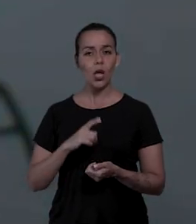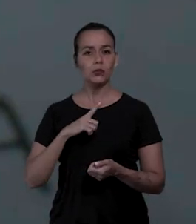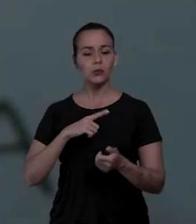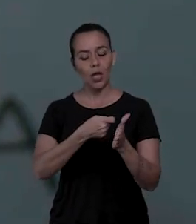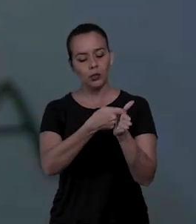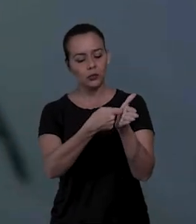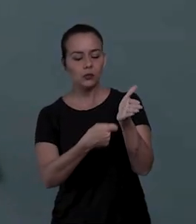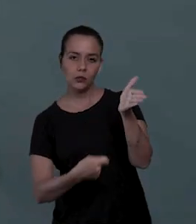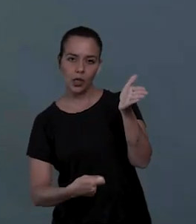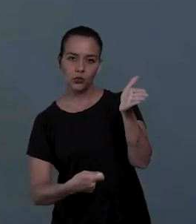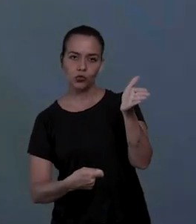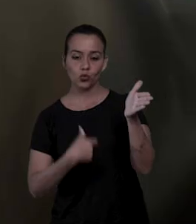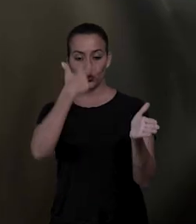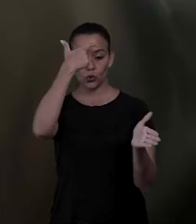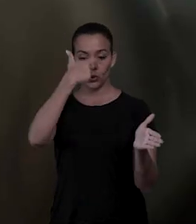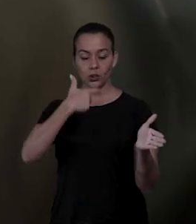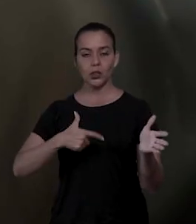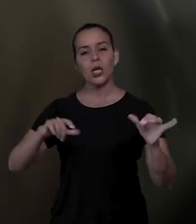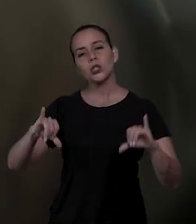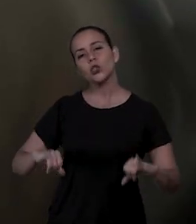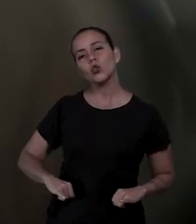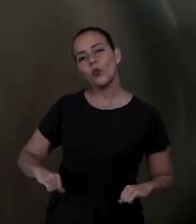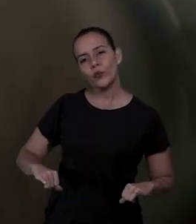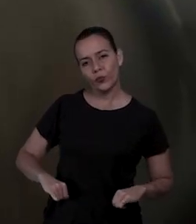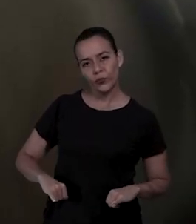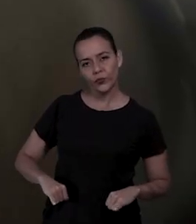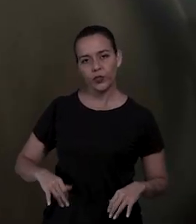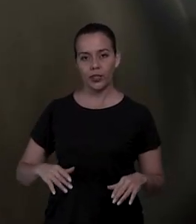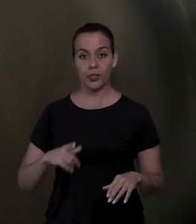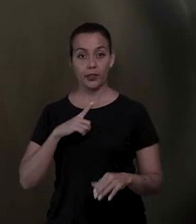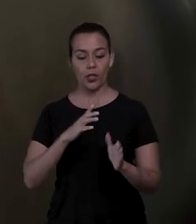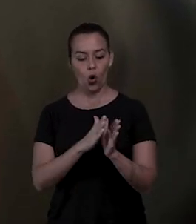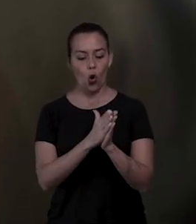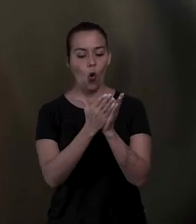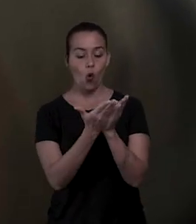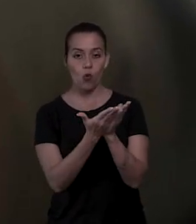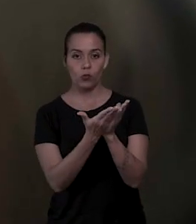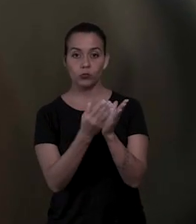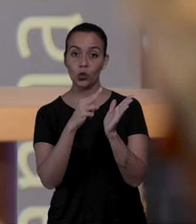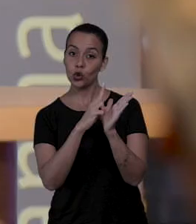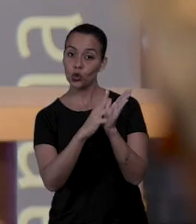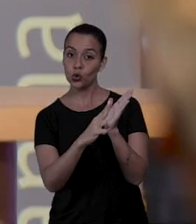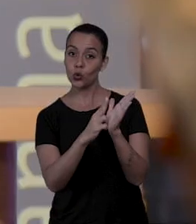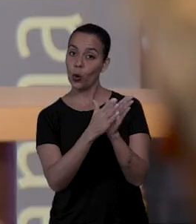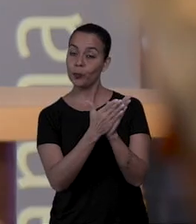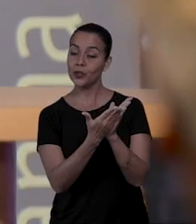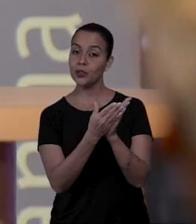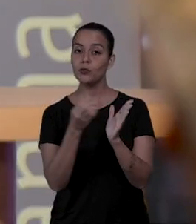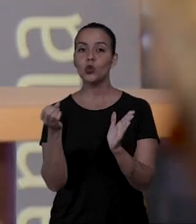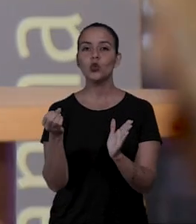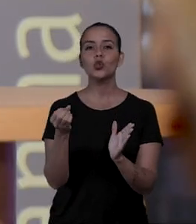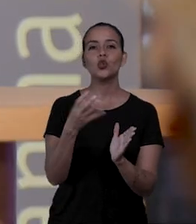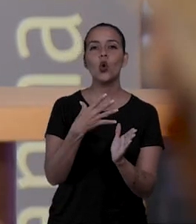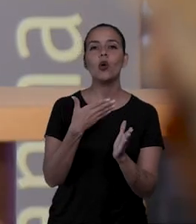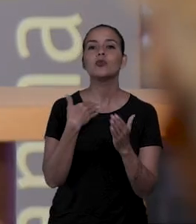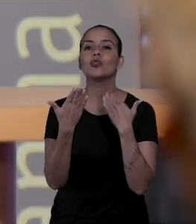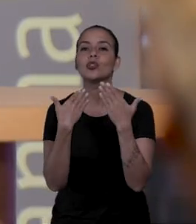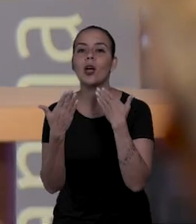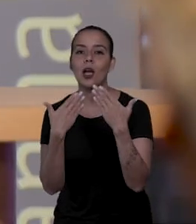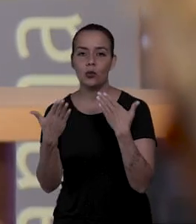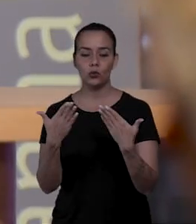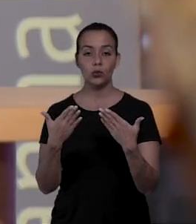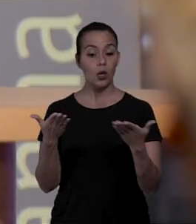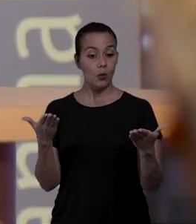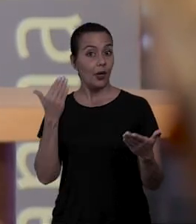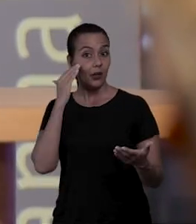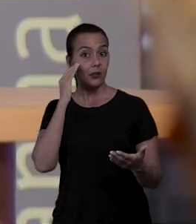partir de uma psicanalista que eu gosto muito, que chama Marion Minerbo. Ela tem um texto que chama Ser e Sofrer